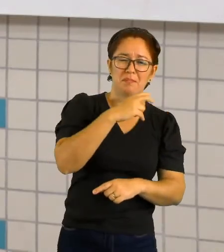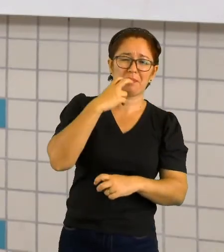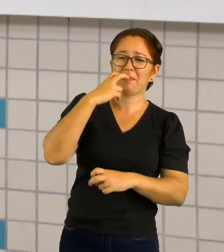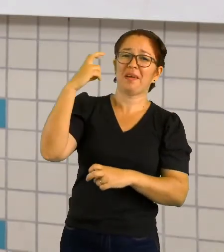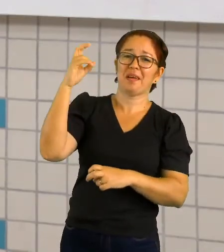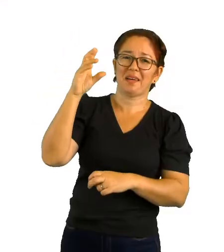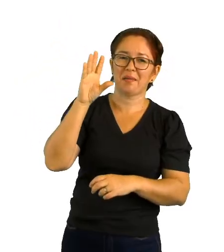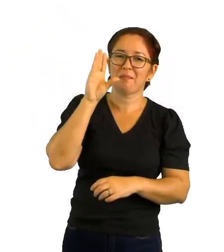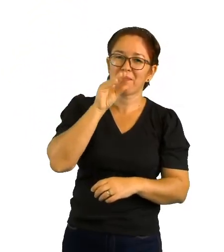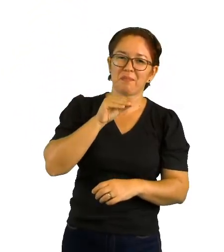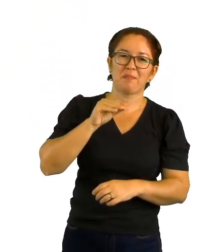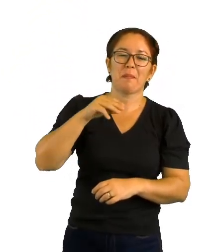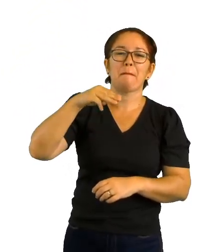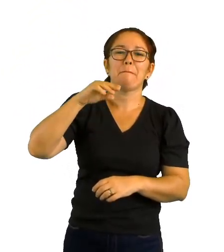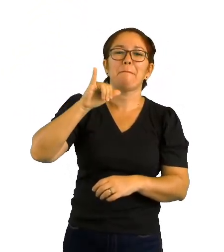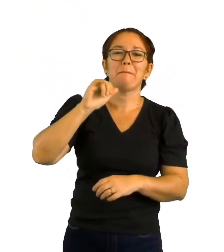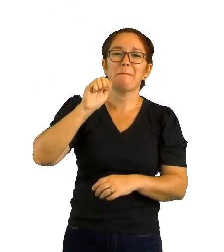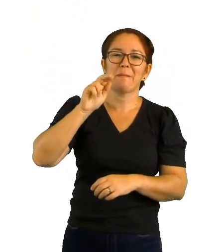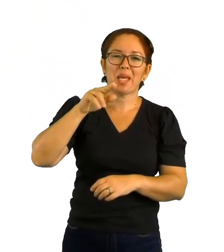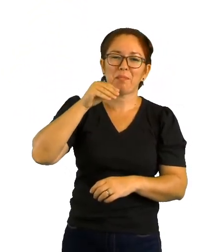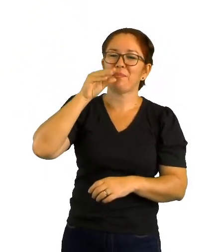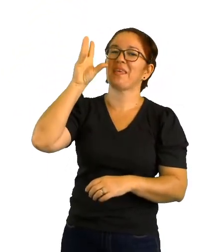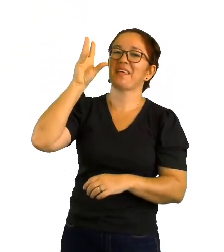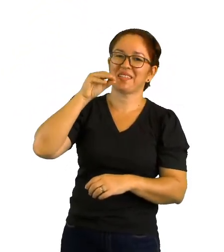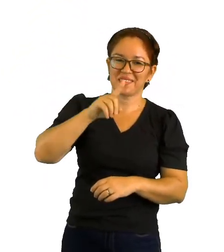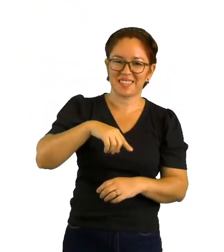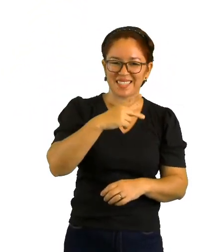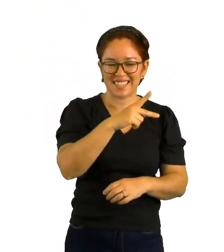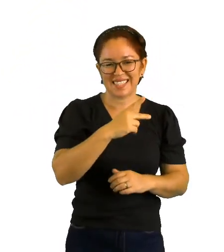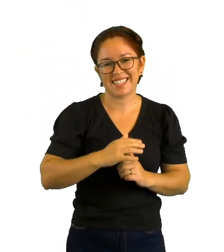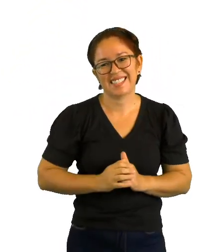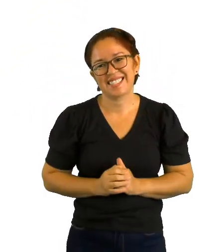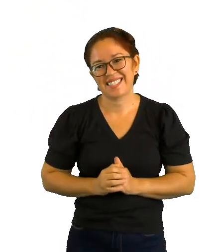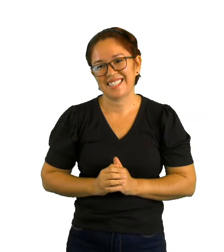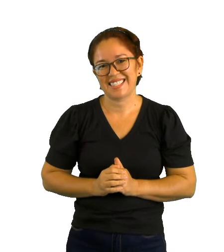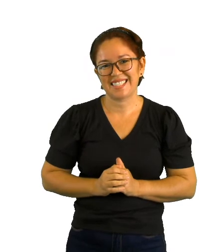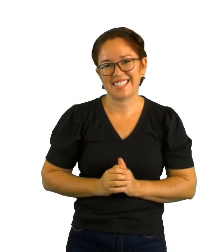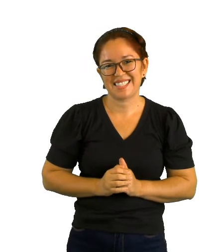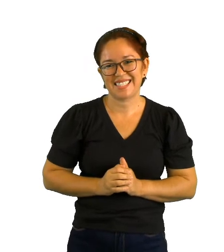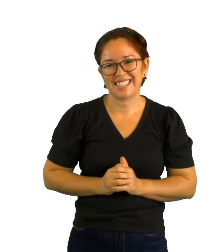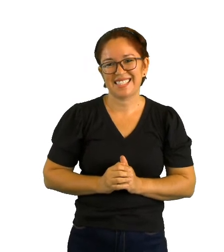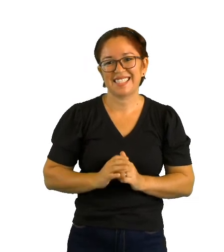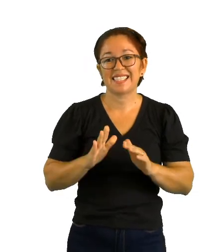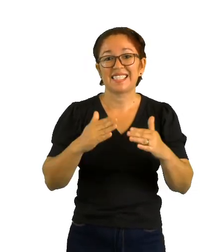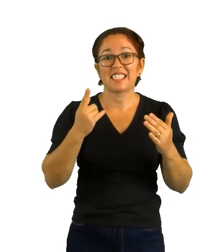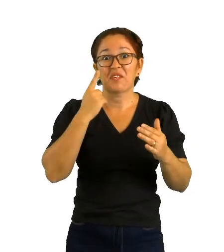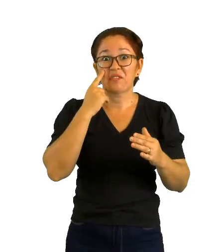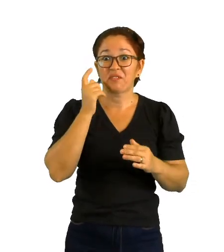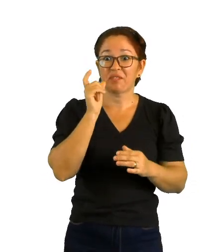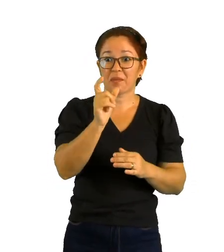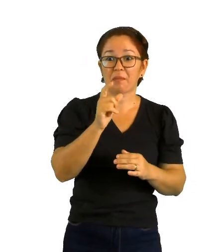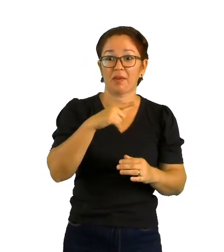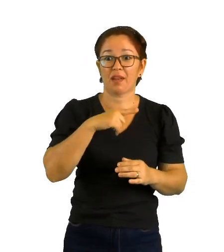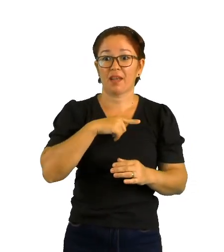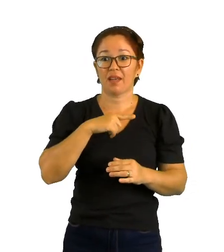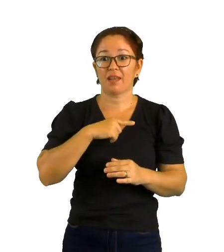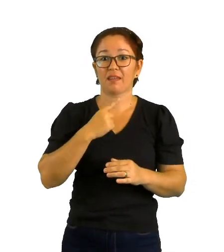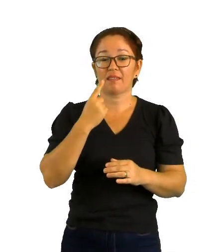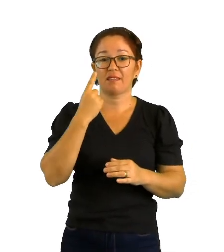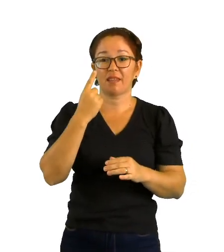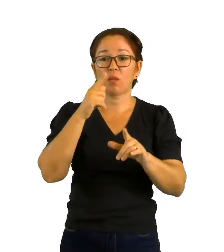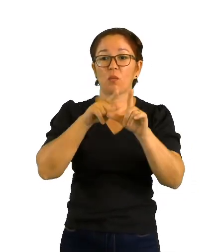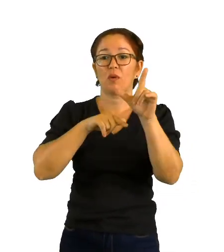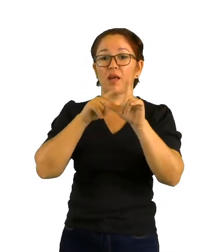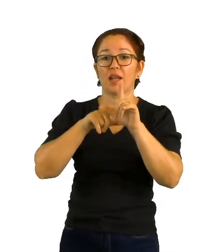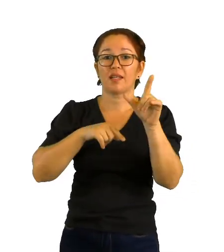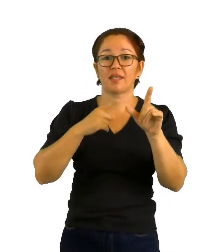não. Observe o texto aí. Eu quero uma palavrinha que tem uma letra. Tem uma palavra